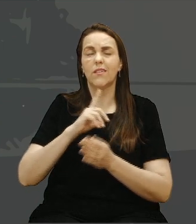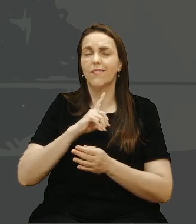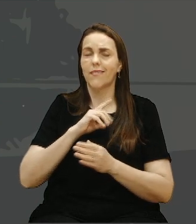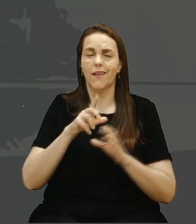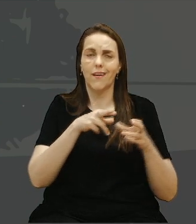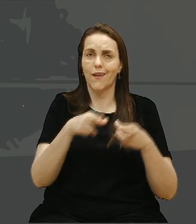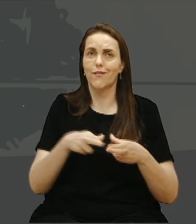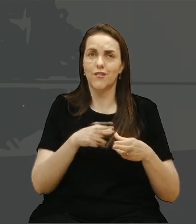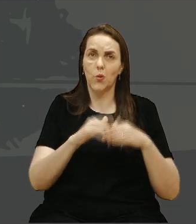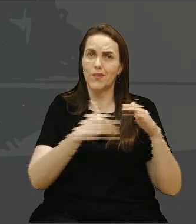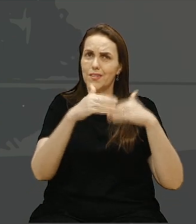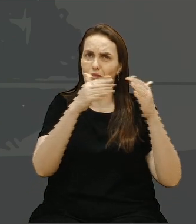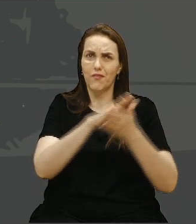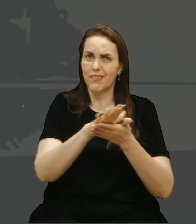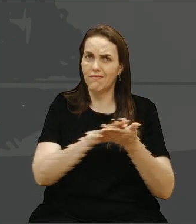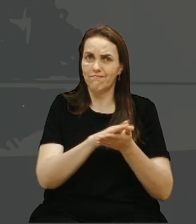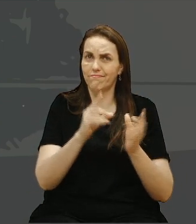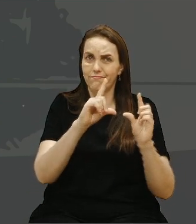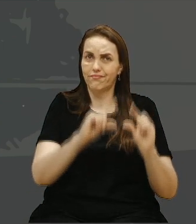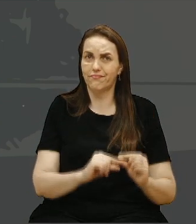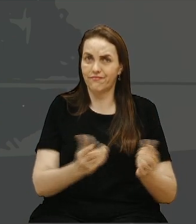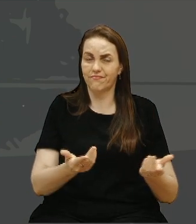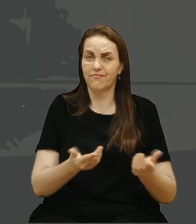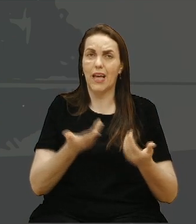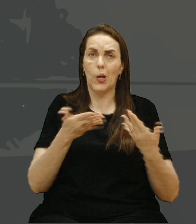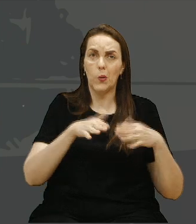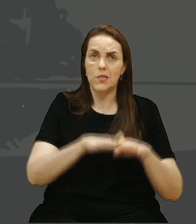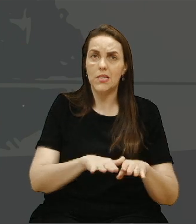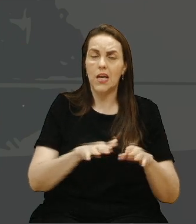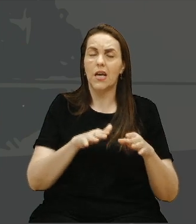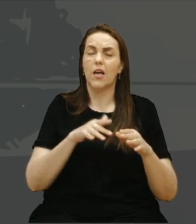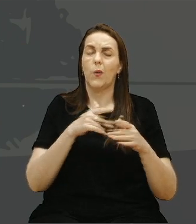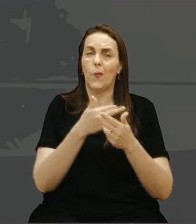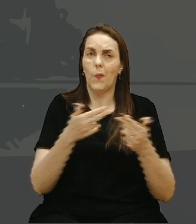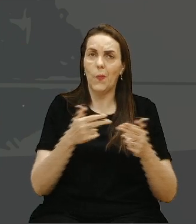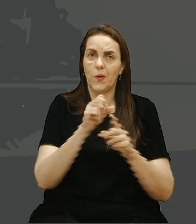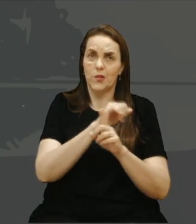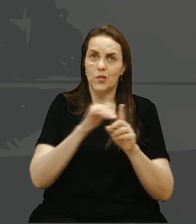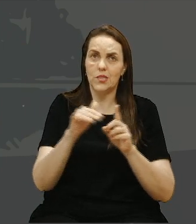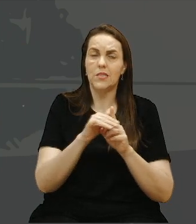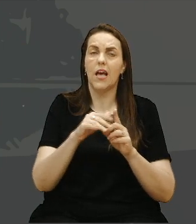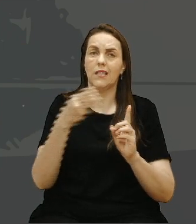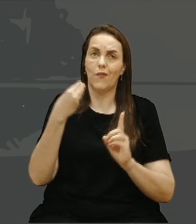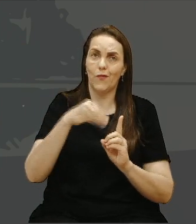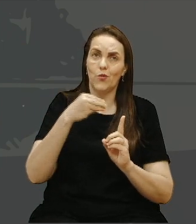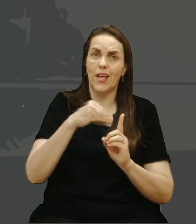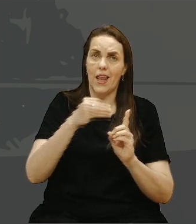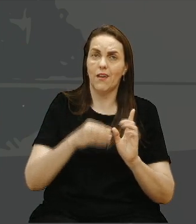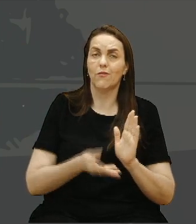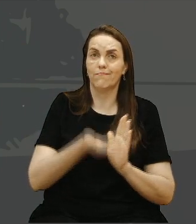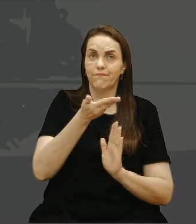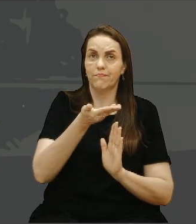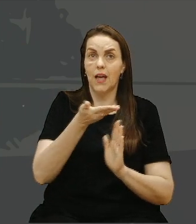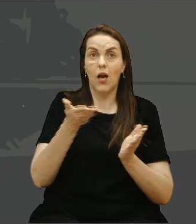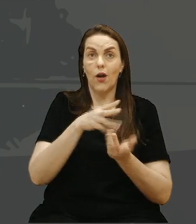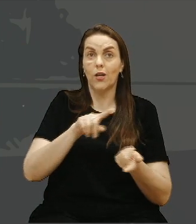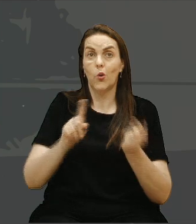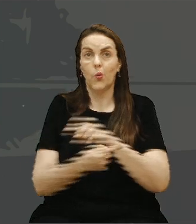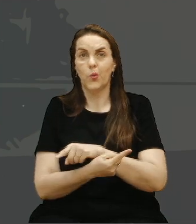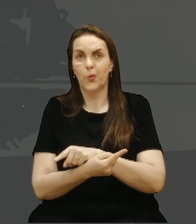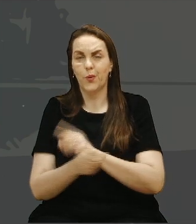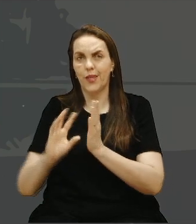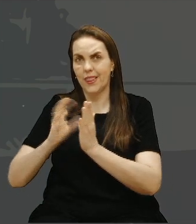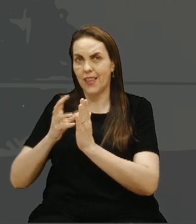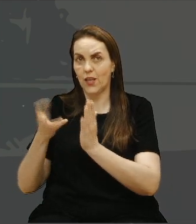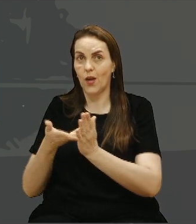com menos equipamentos sociais e inclusão e a maior taxa de vulnerabilidade. E hoje essa realidade se inverteu. De acordo com os últimos dados, a